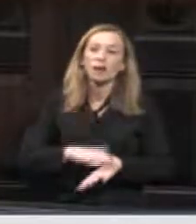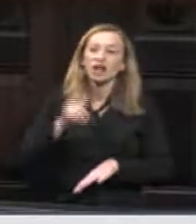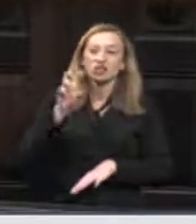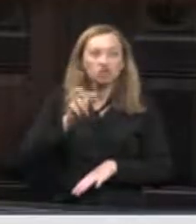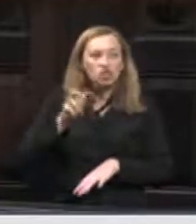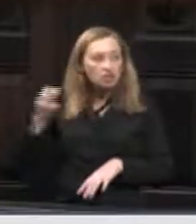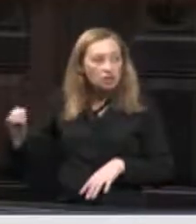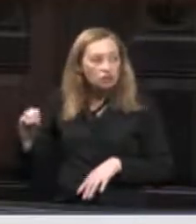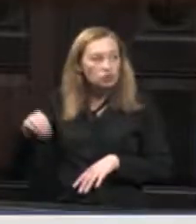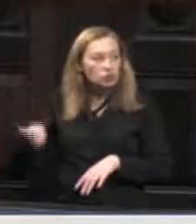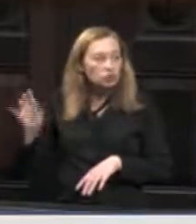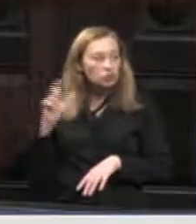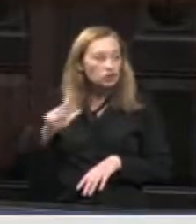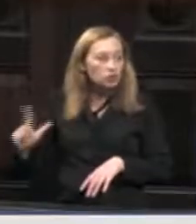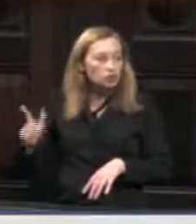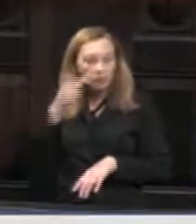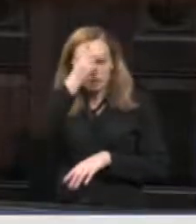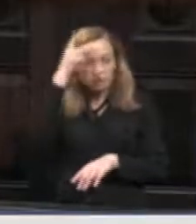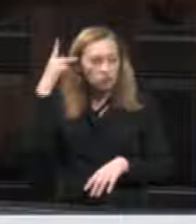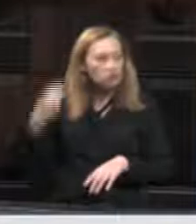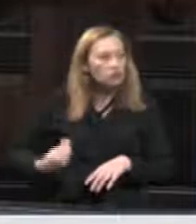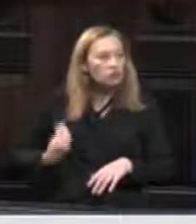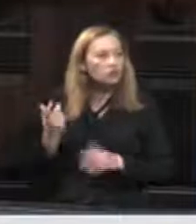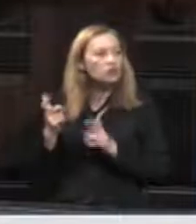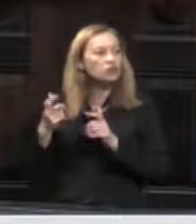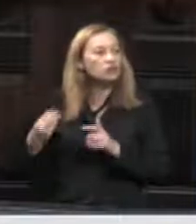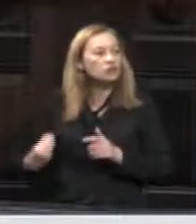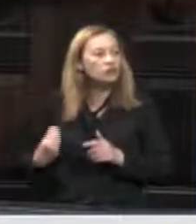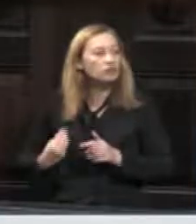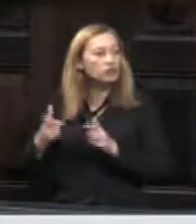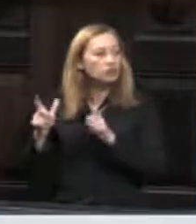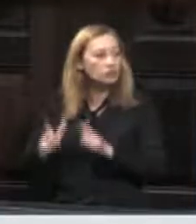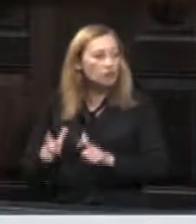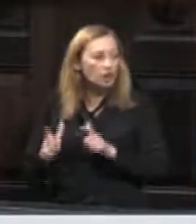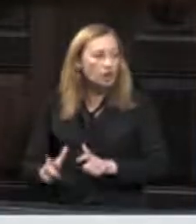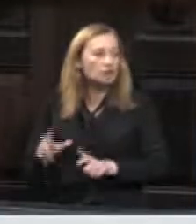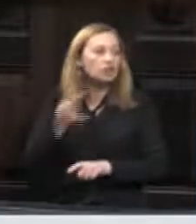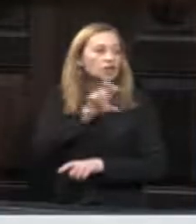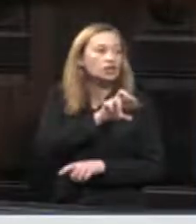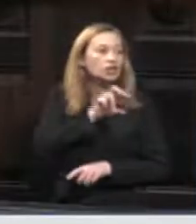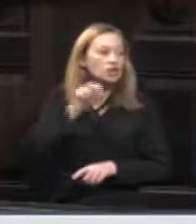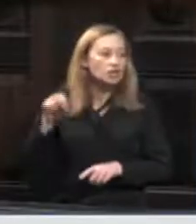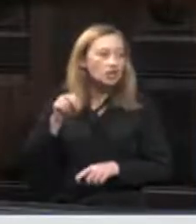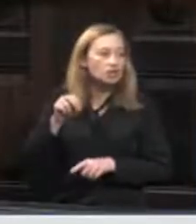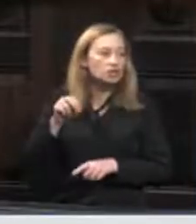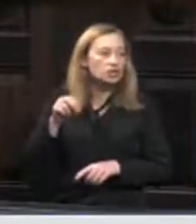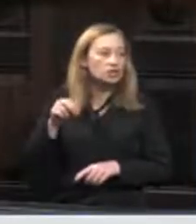habitantes em 550 quilômetros quadrados.